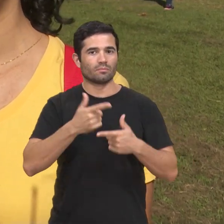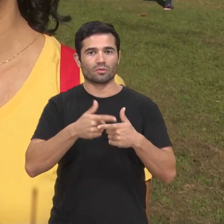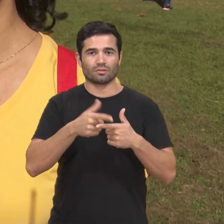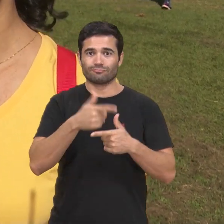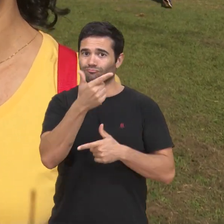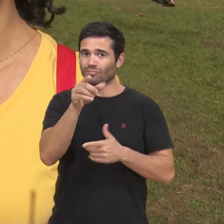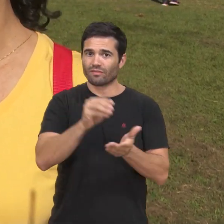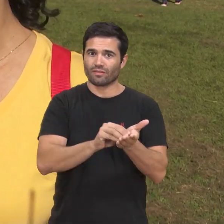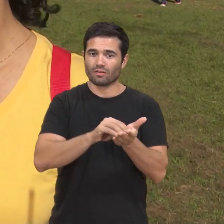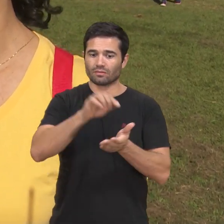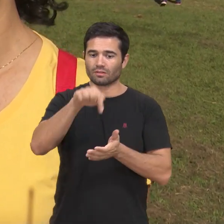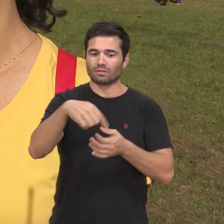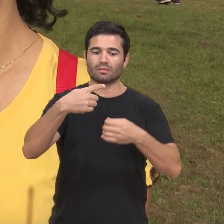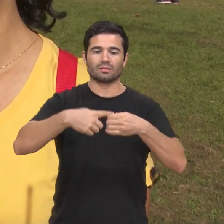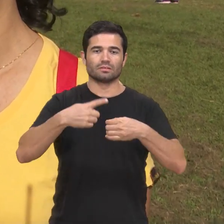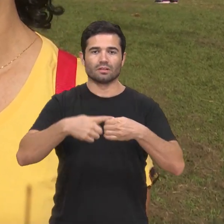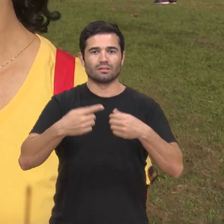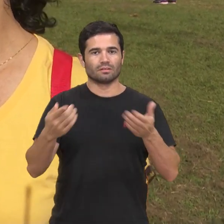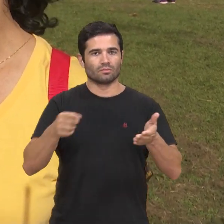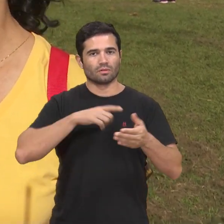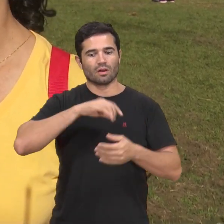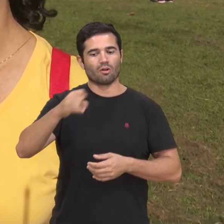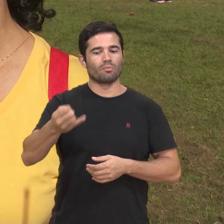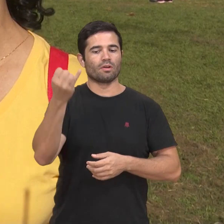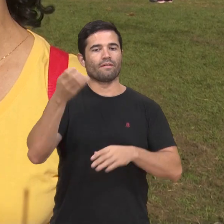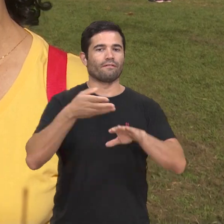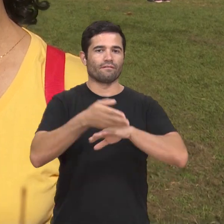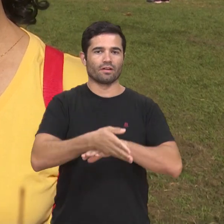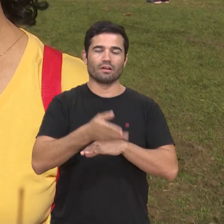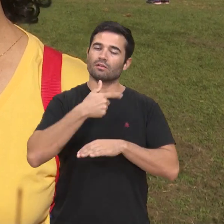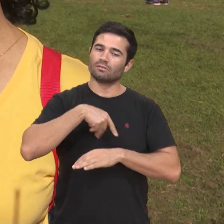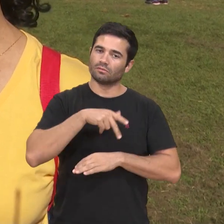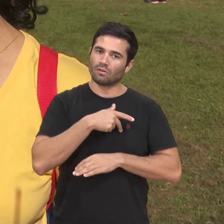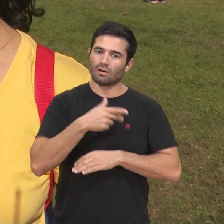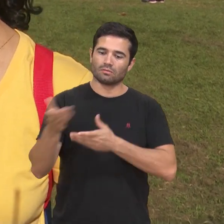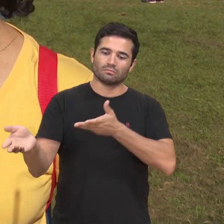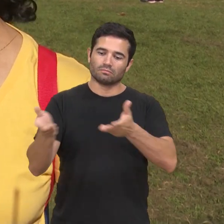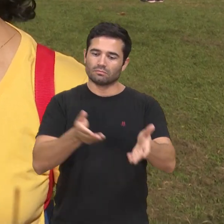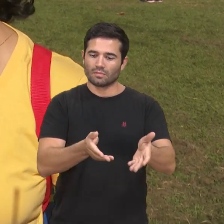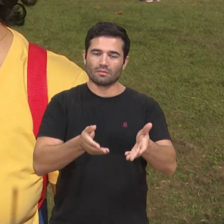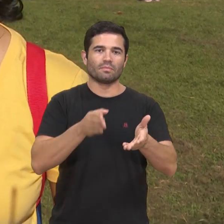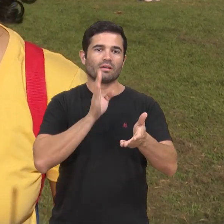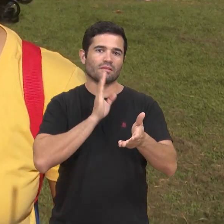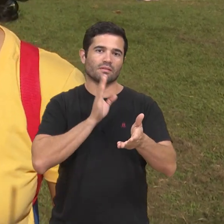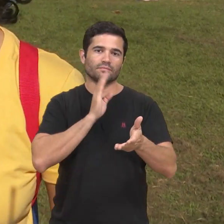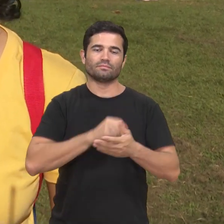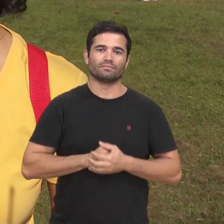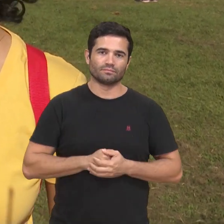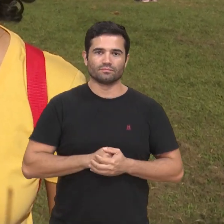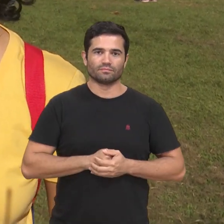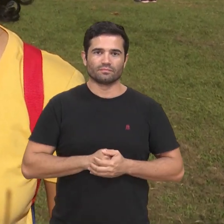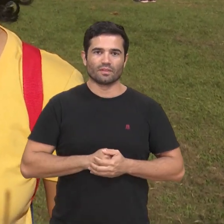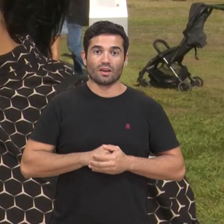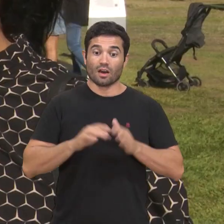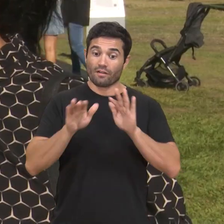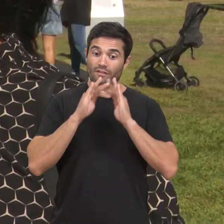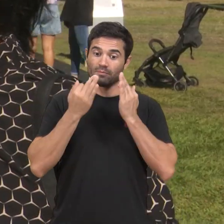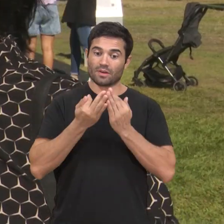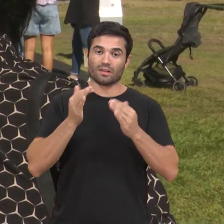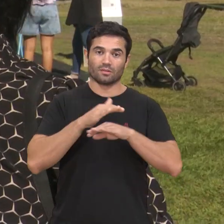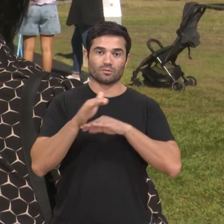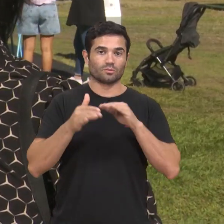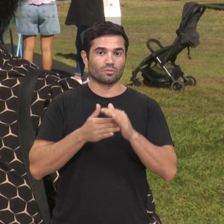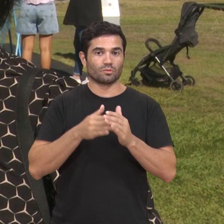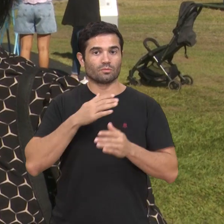né? Porque a gente é muito carente disso aqui na cidade. Então, quando tem uma oportunidade de vir, a gente traz ele para se divertir. Eu vim com toda